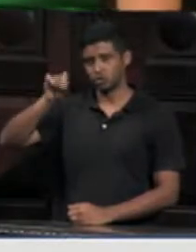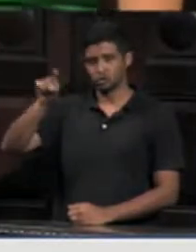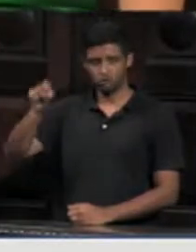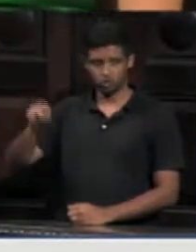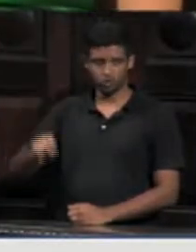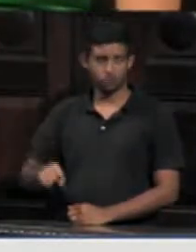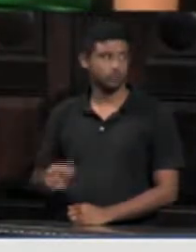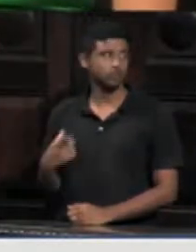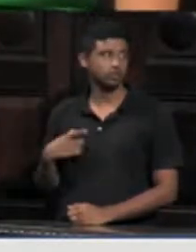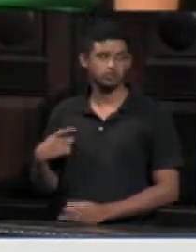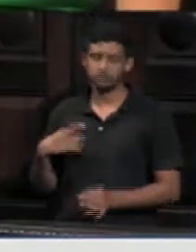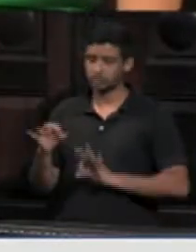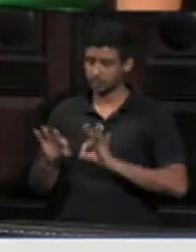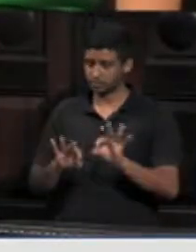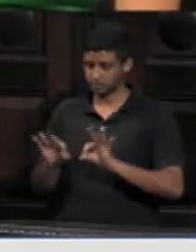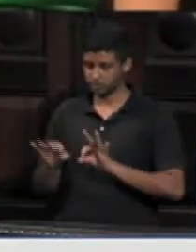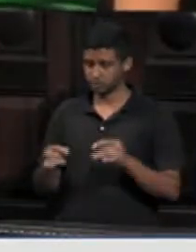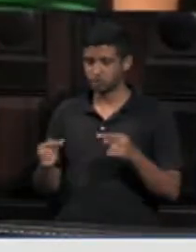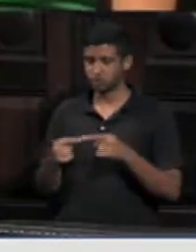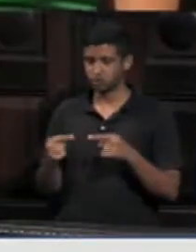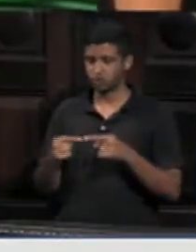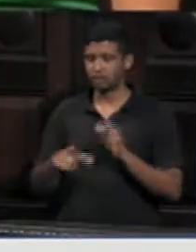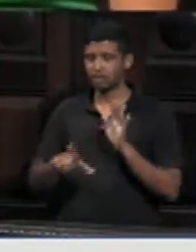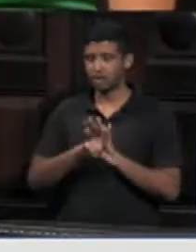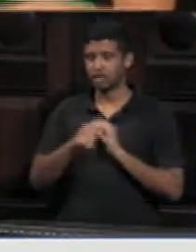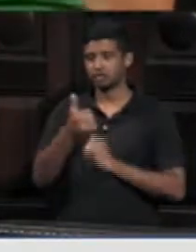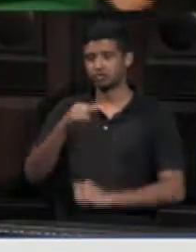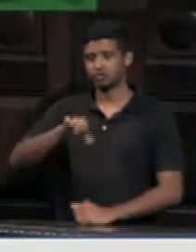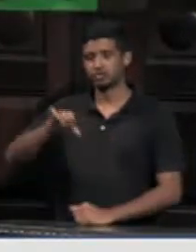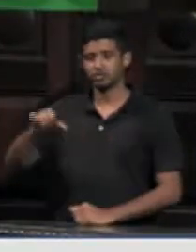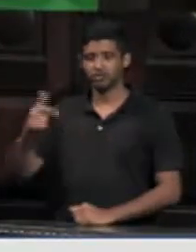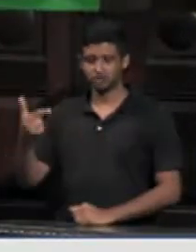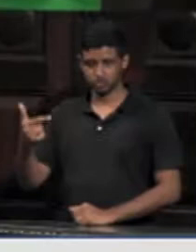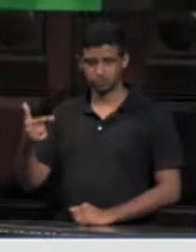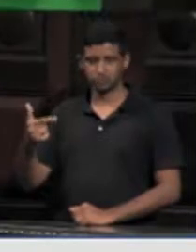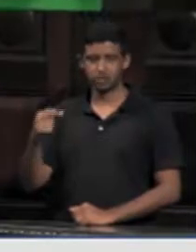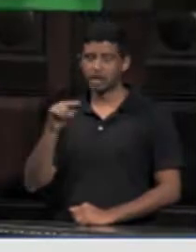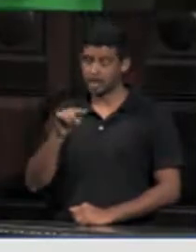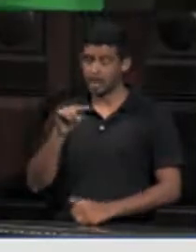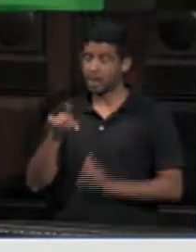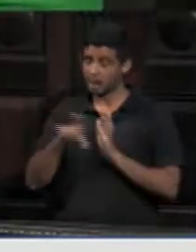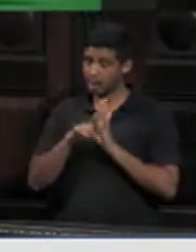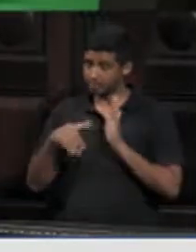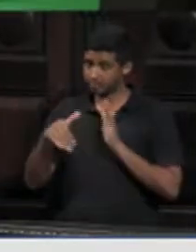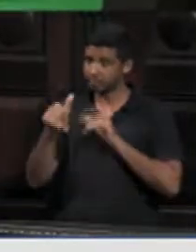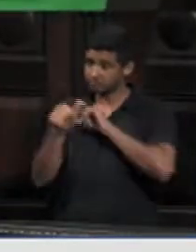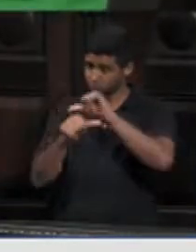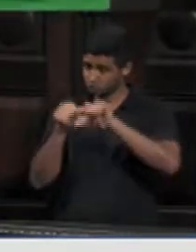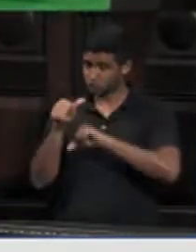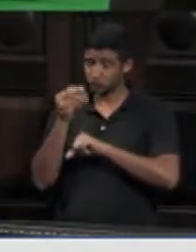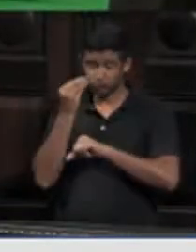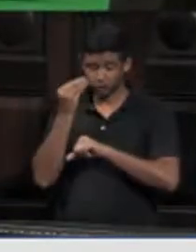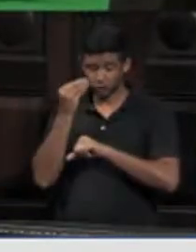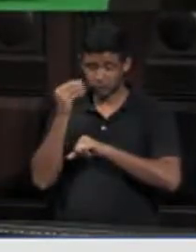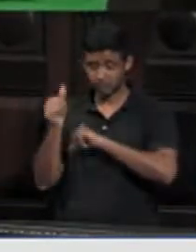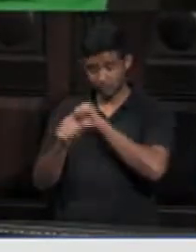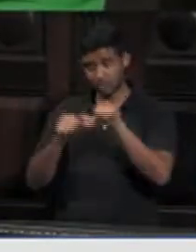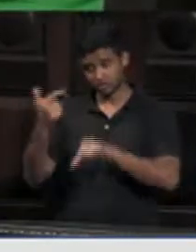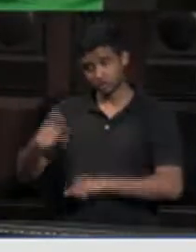existe um projeto, que é uma lei de 92, que é essa lei que nós estamos modificando, que a gente já modificou ela no ano